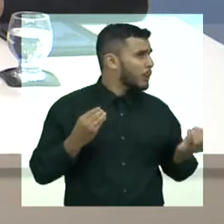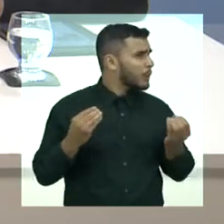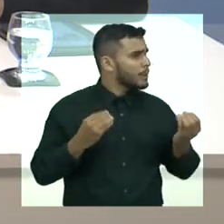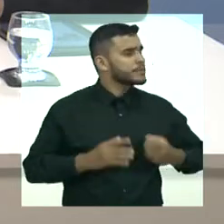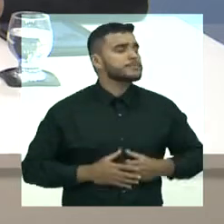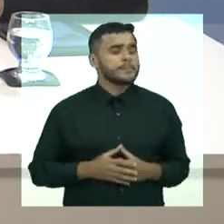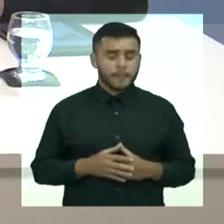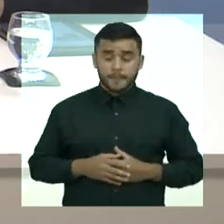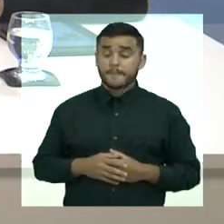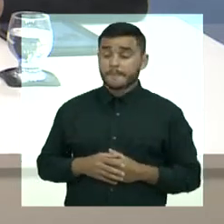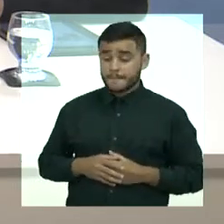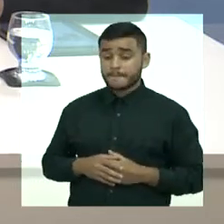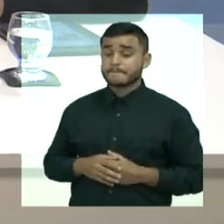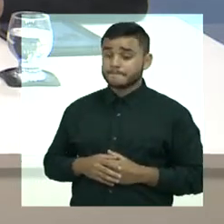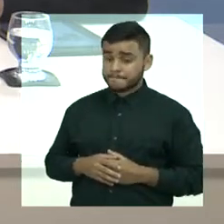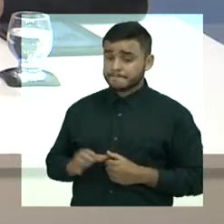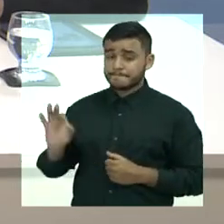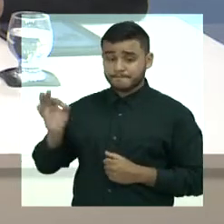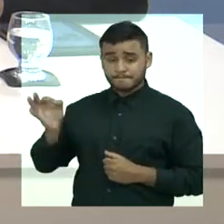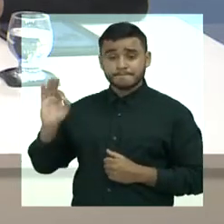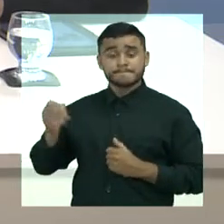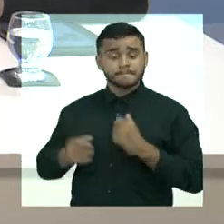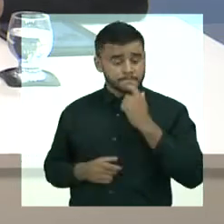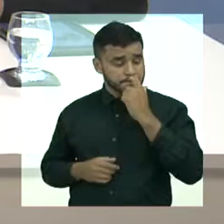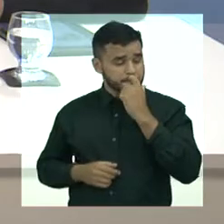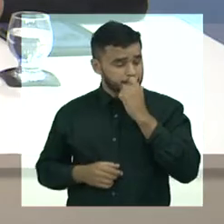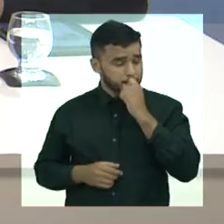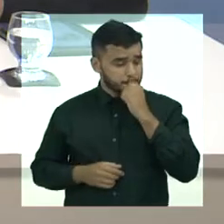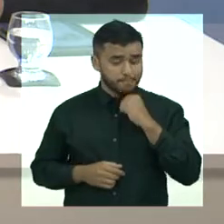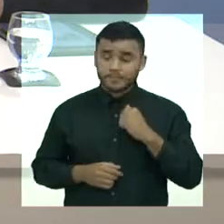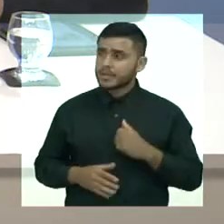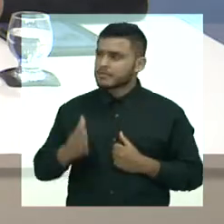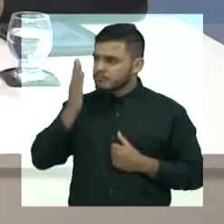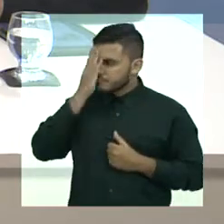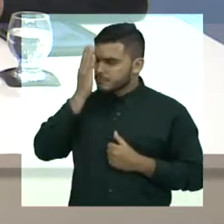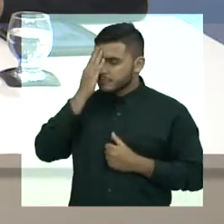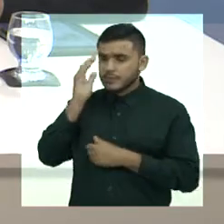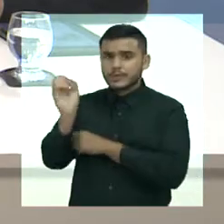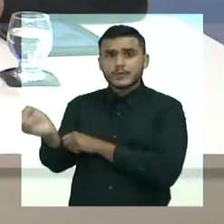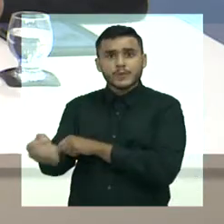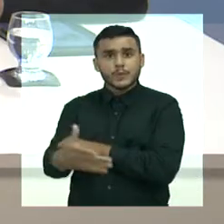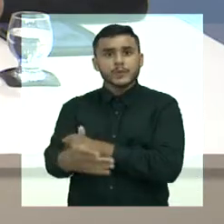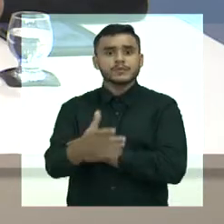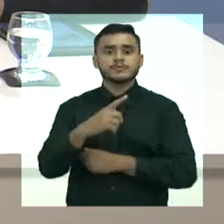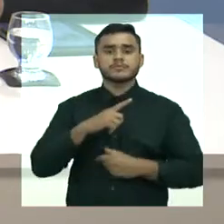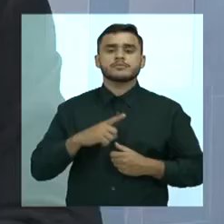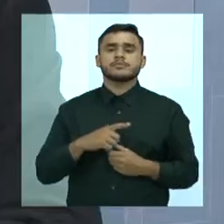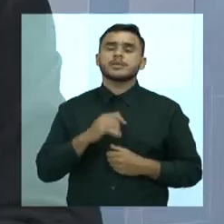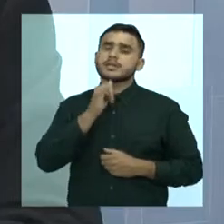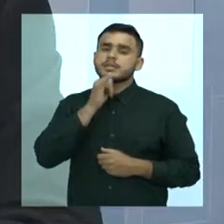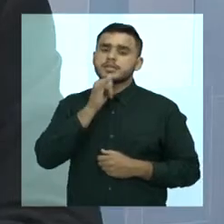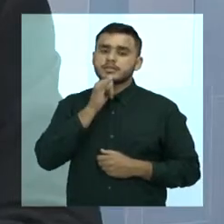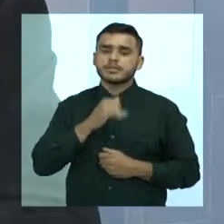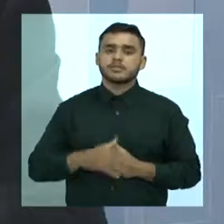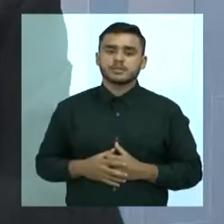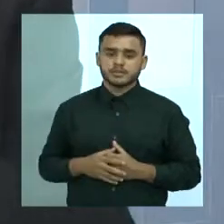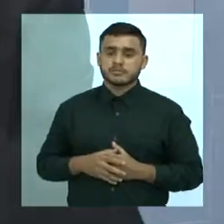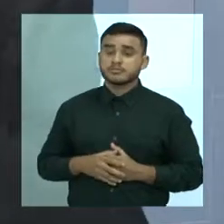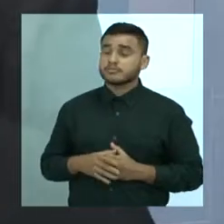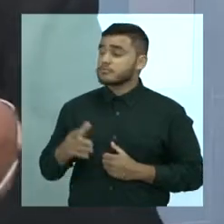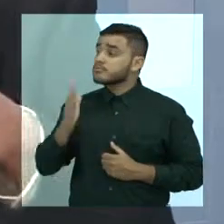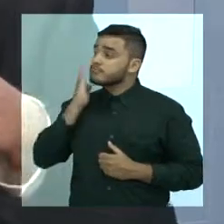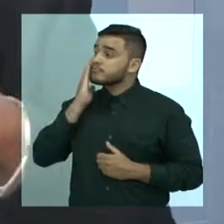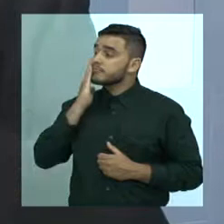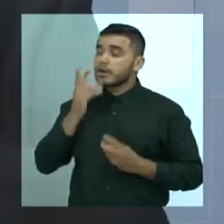encontro simbólico? Projeta aqui uma nova reestruturação. De um lado, nós temos uma